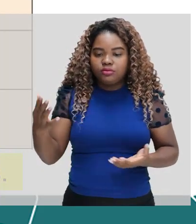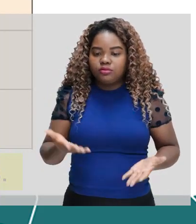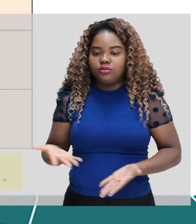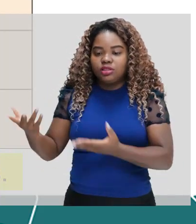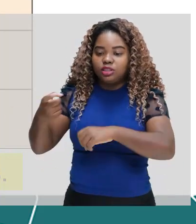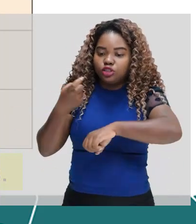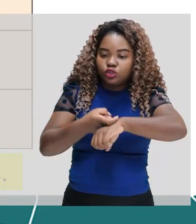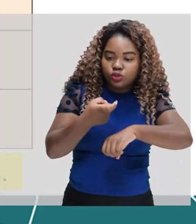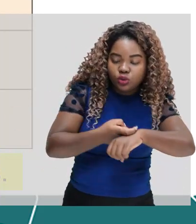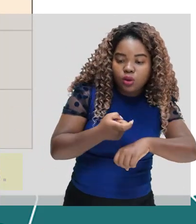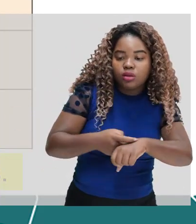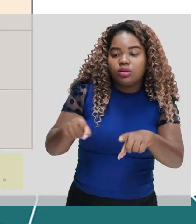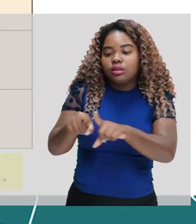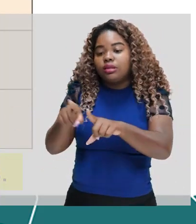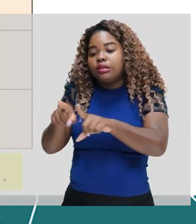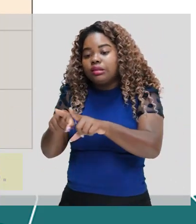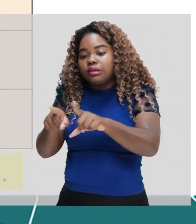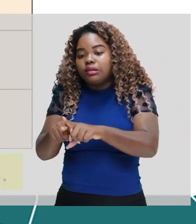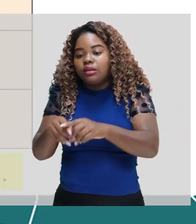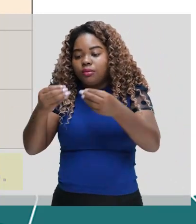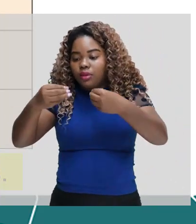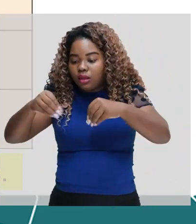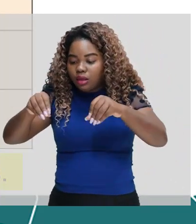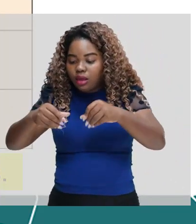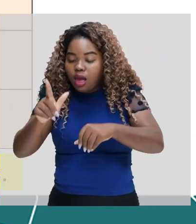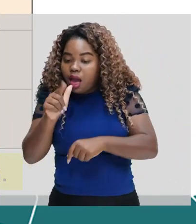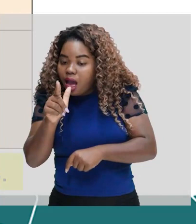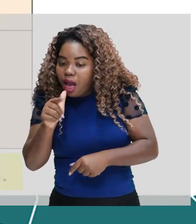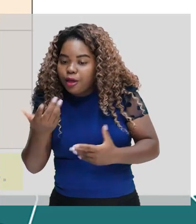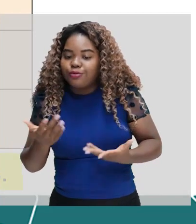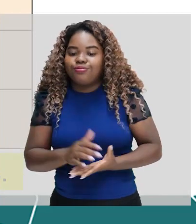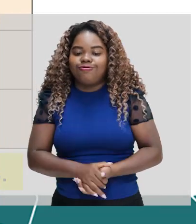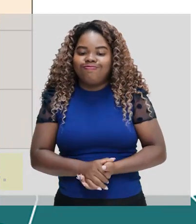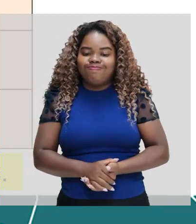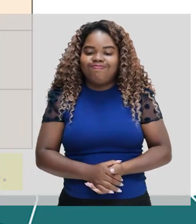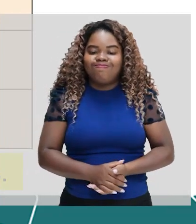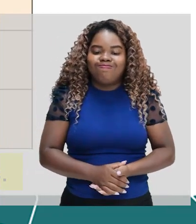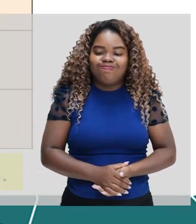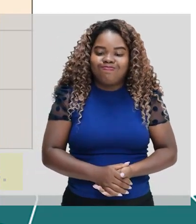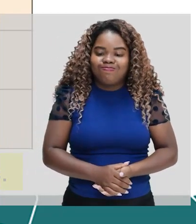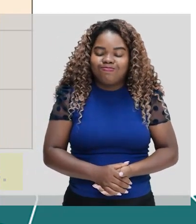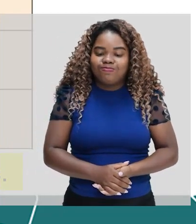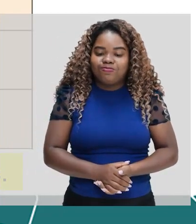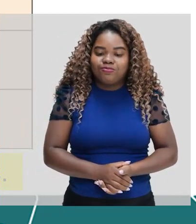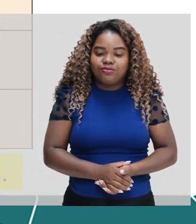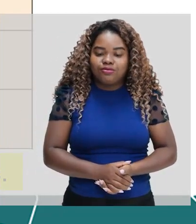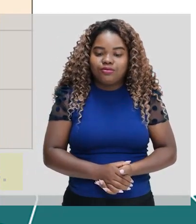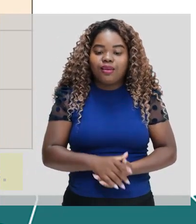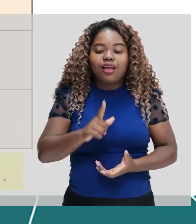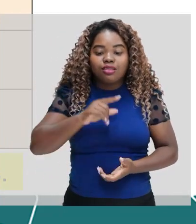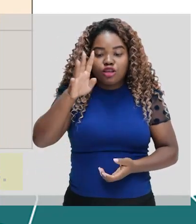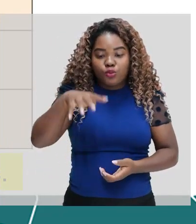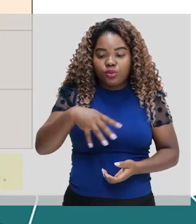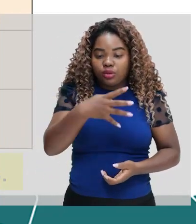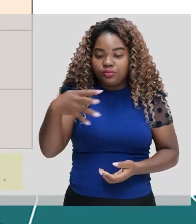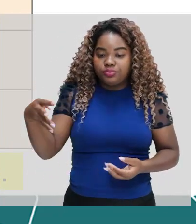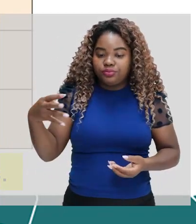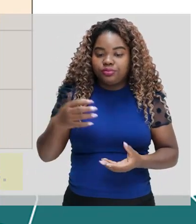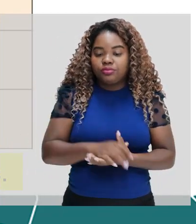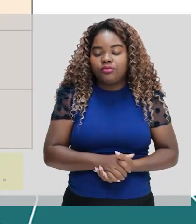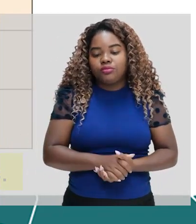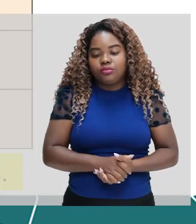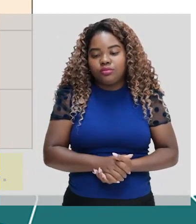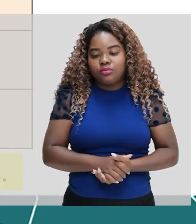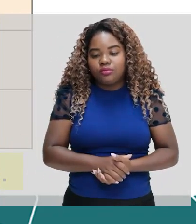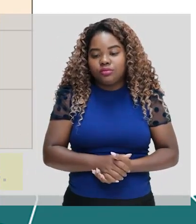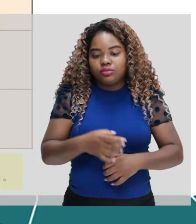e líquidos. Aqui nós temos, vamos ter pelo menos um dos componentes dessa mistura no